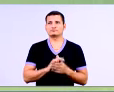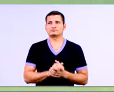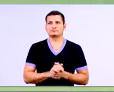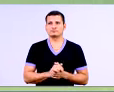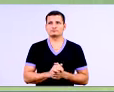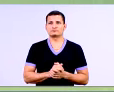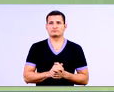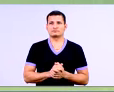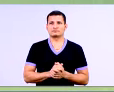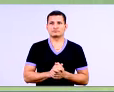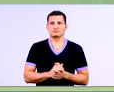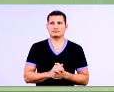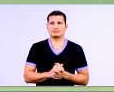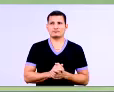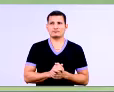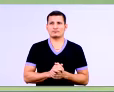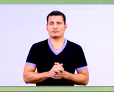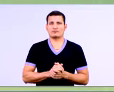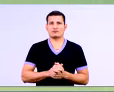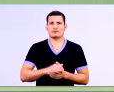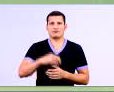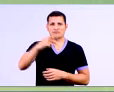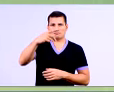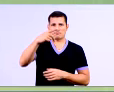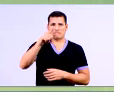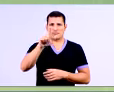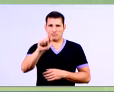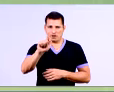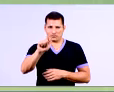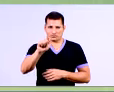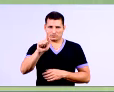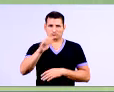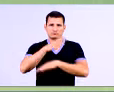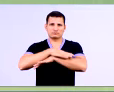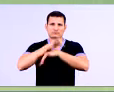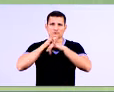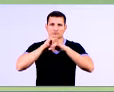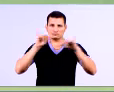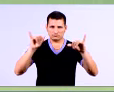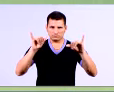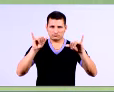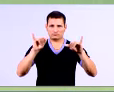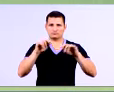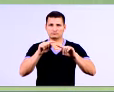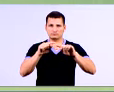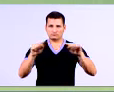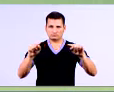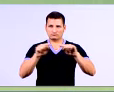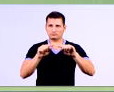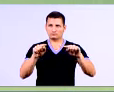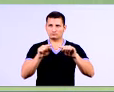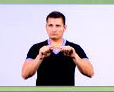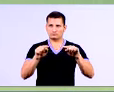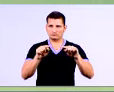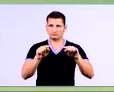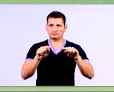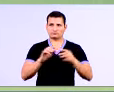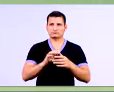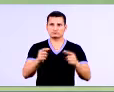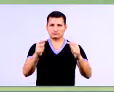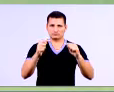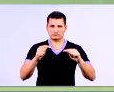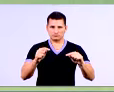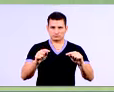Ir para a página de notícias, é o link aqui de cima, o próximo. Ir